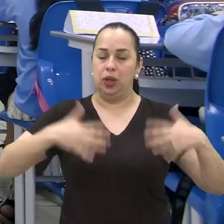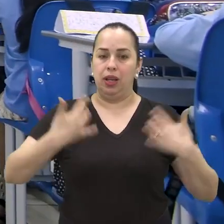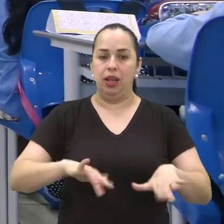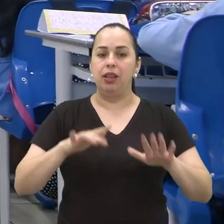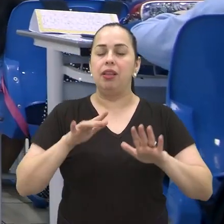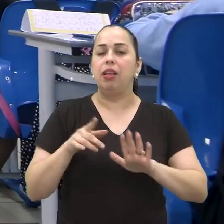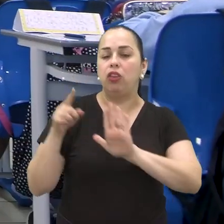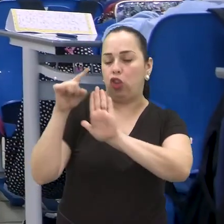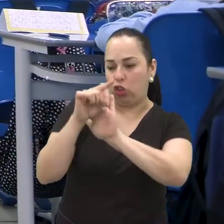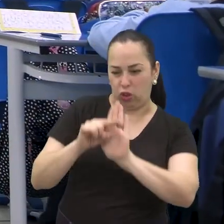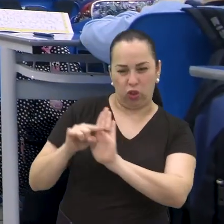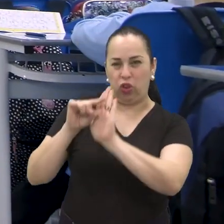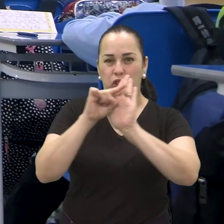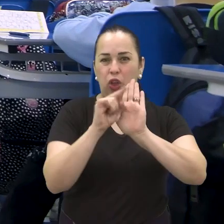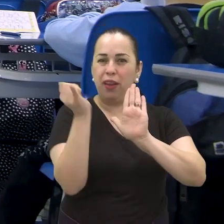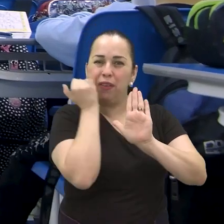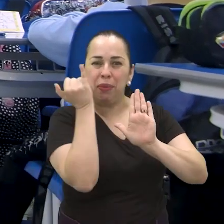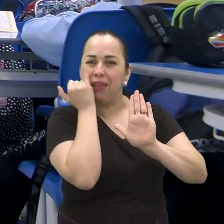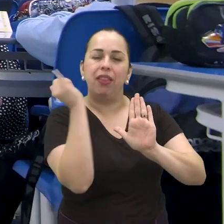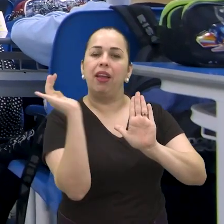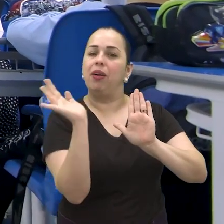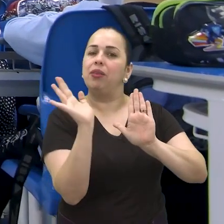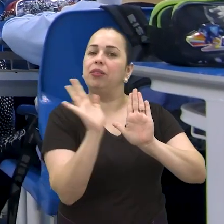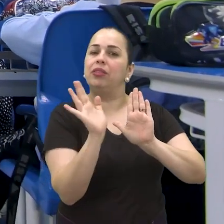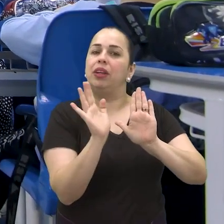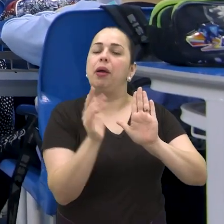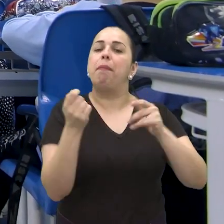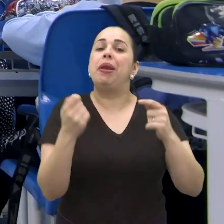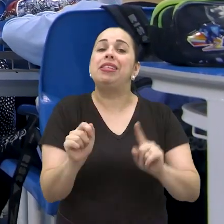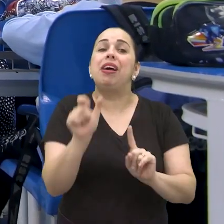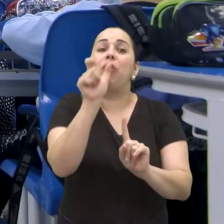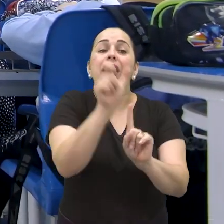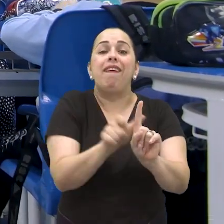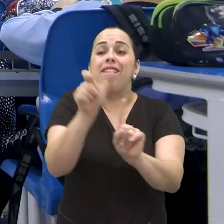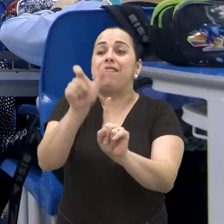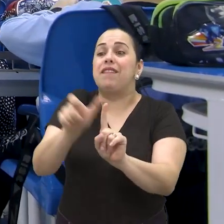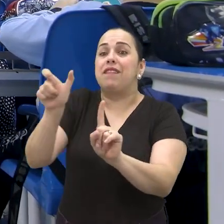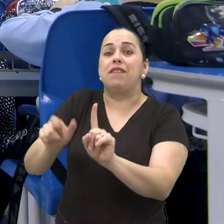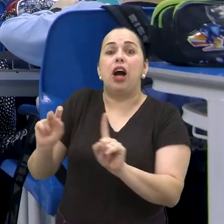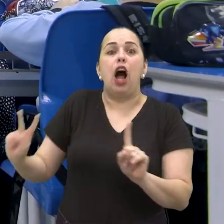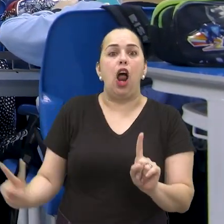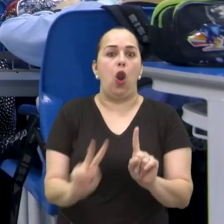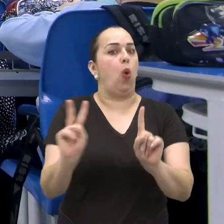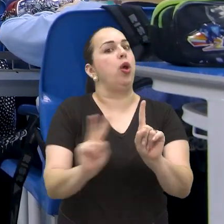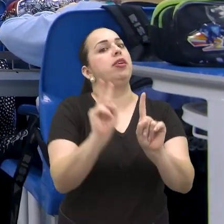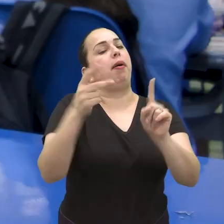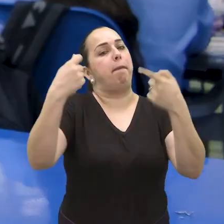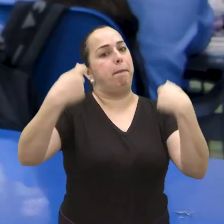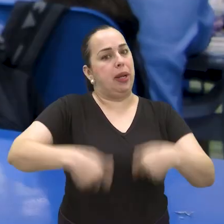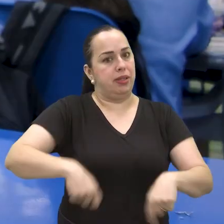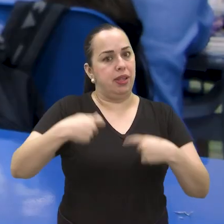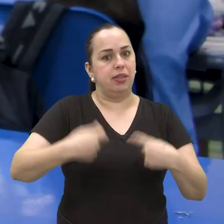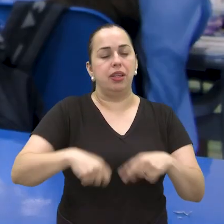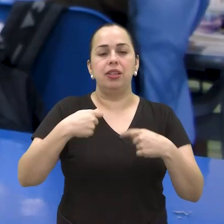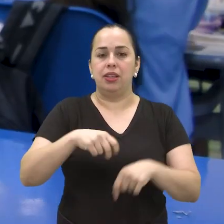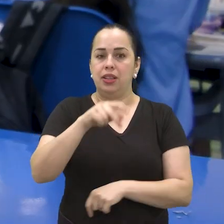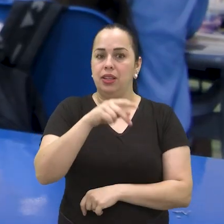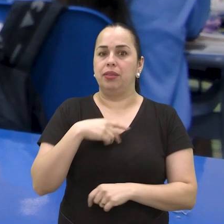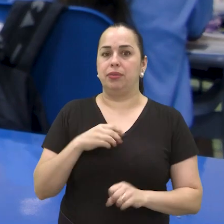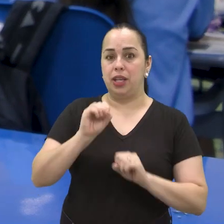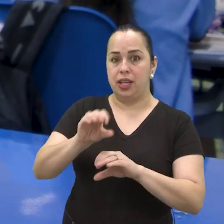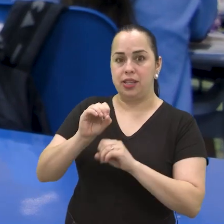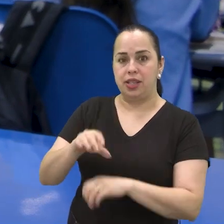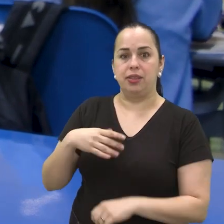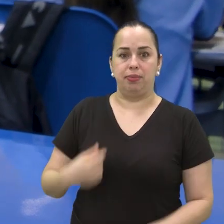Mas, muito mais do que analisar esses dados a partir dos números, é preciso valorizar o papel social dos professores e